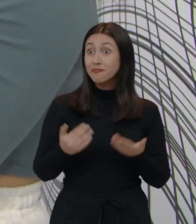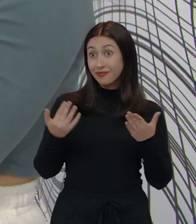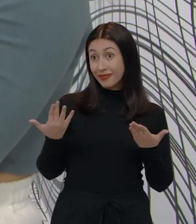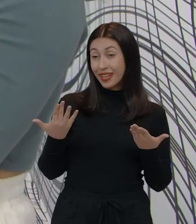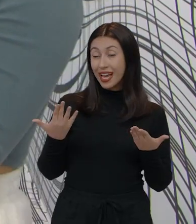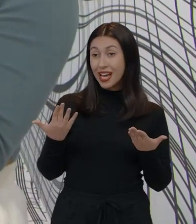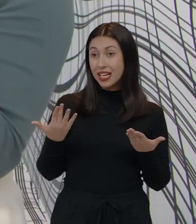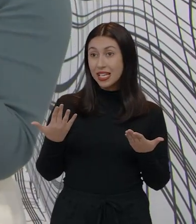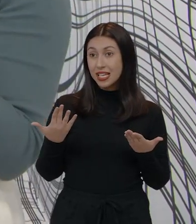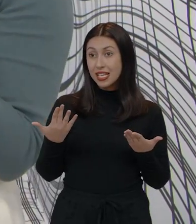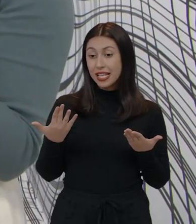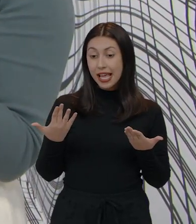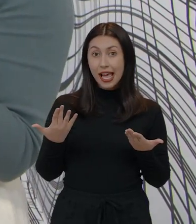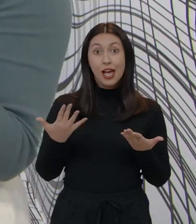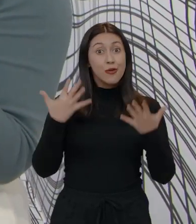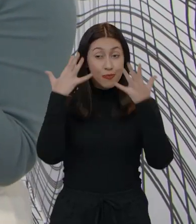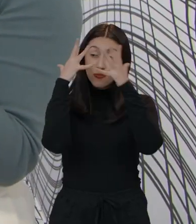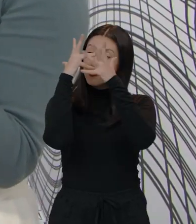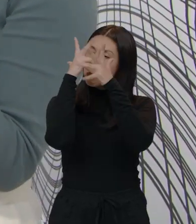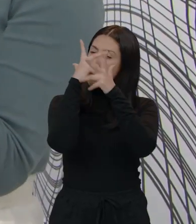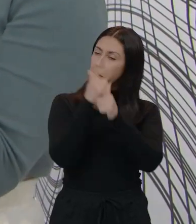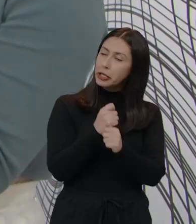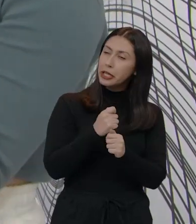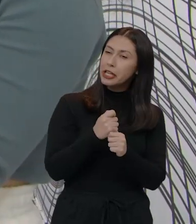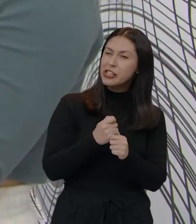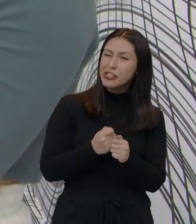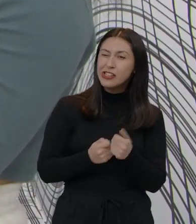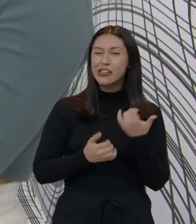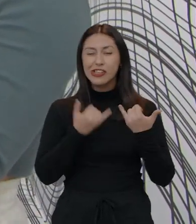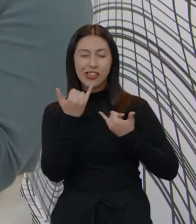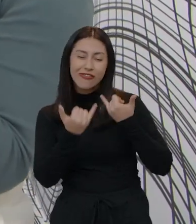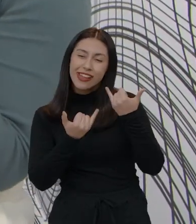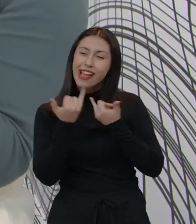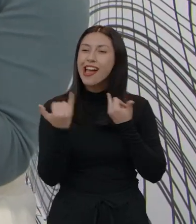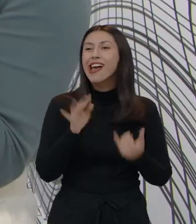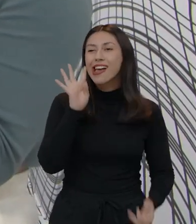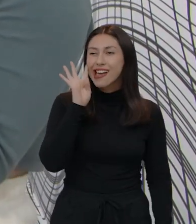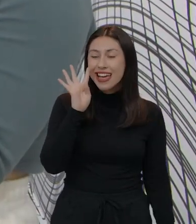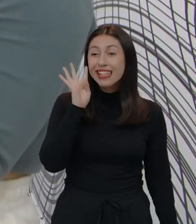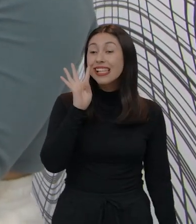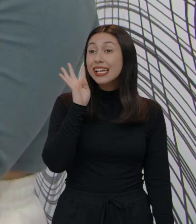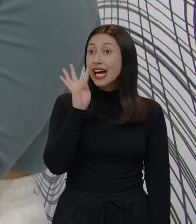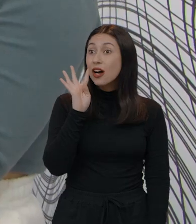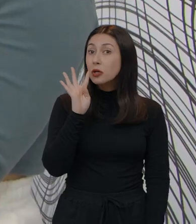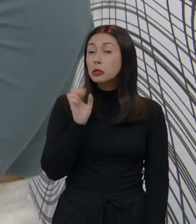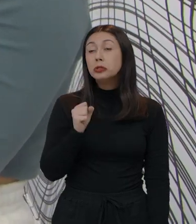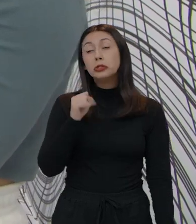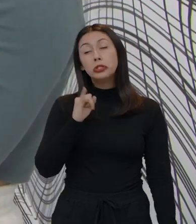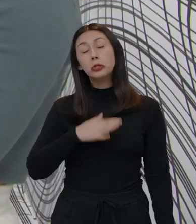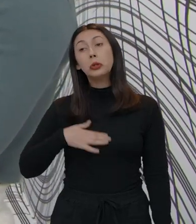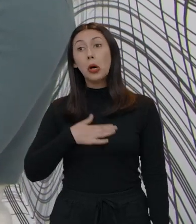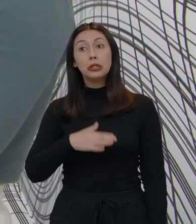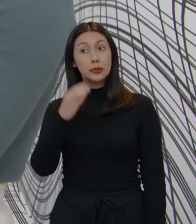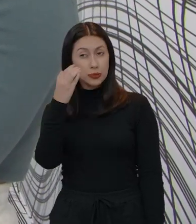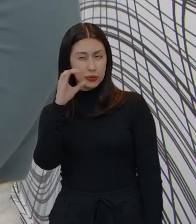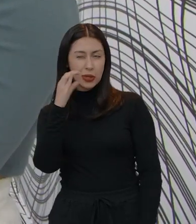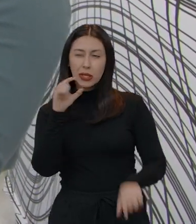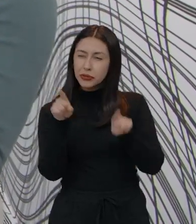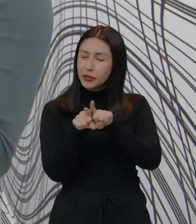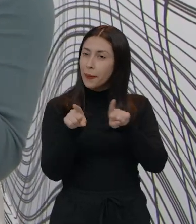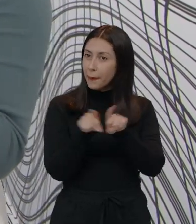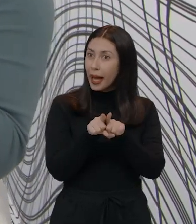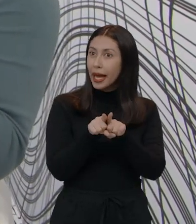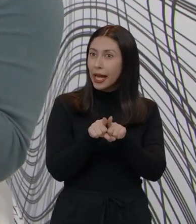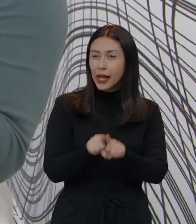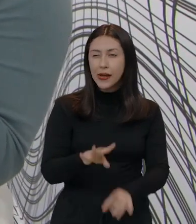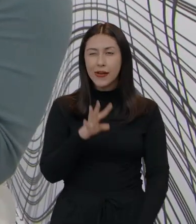Melissa. Então, além de ser muito bonito, muito divertido, né, para quem quiser vir aqui, para quem gosta de ciência também, para quem gosta